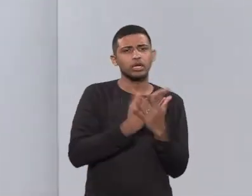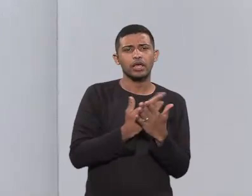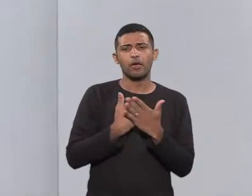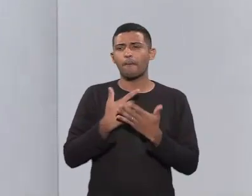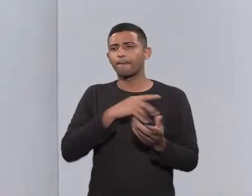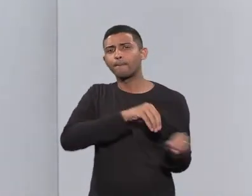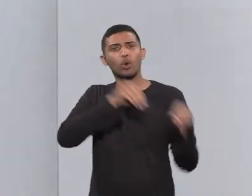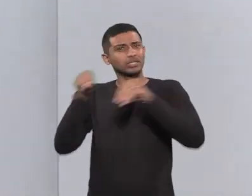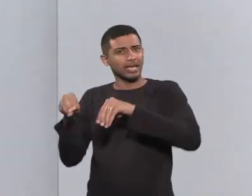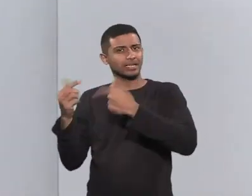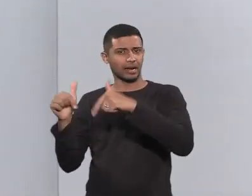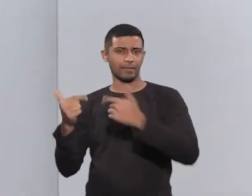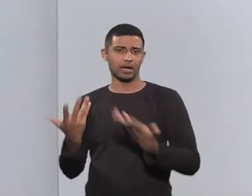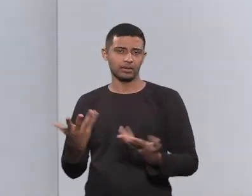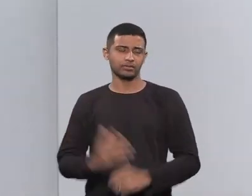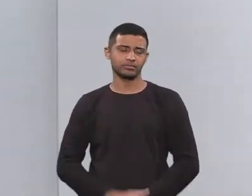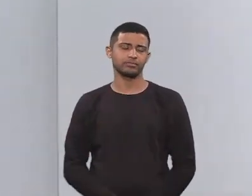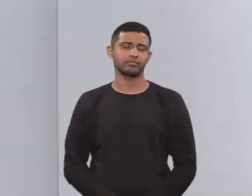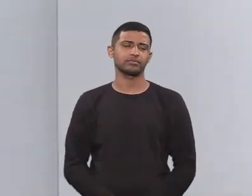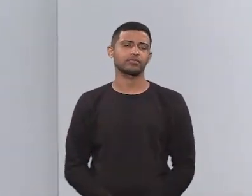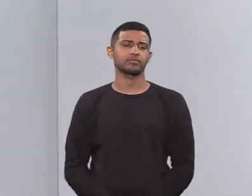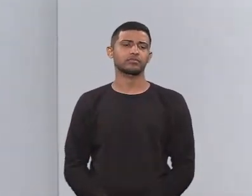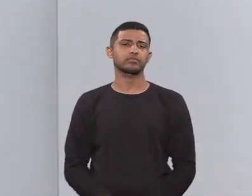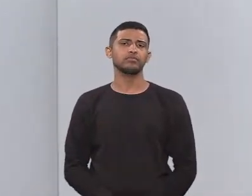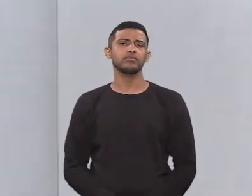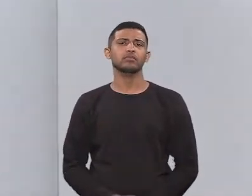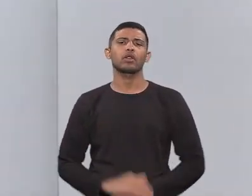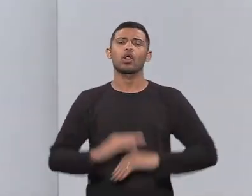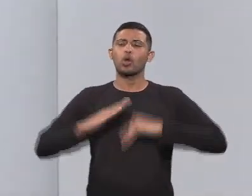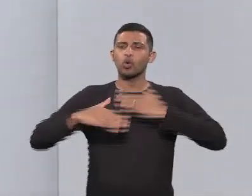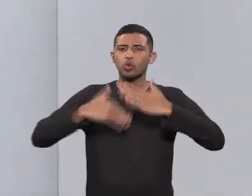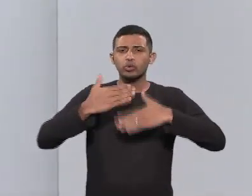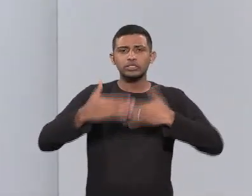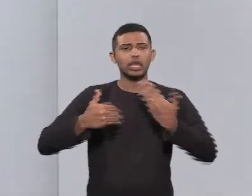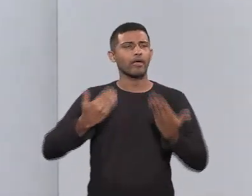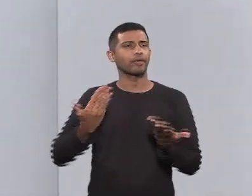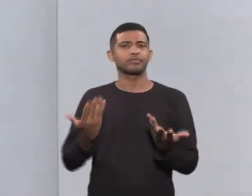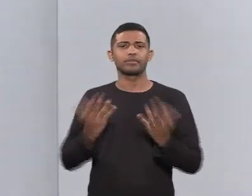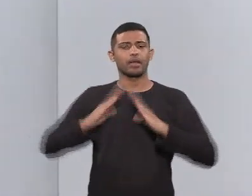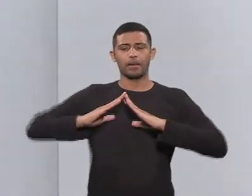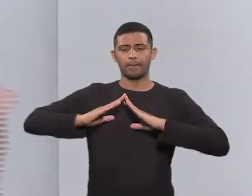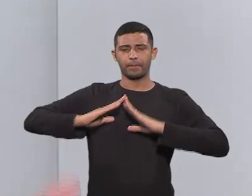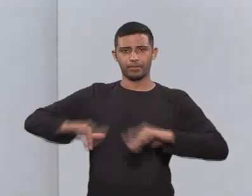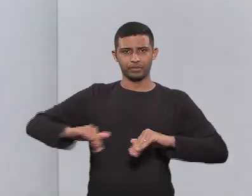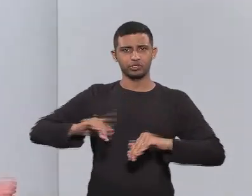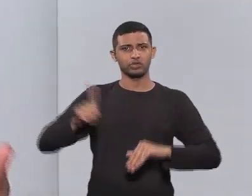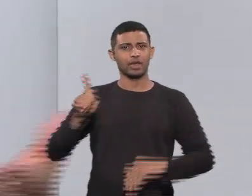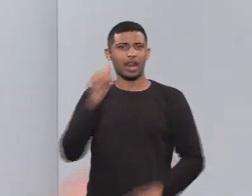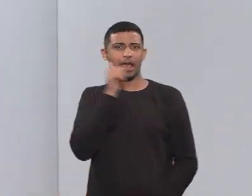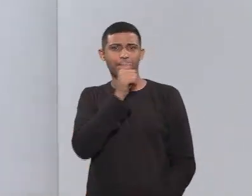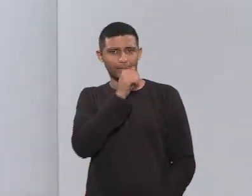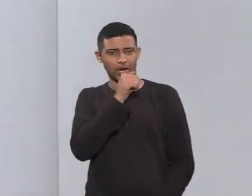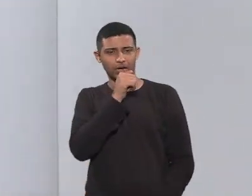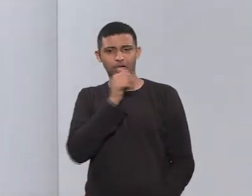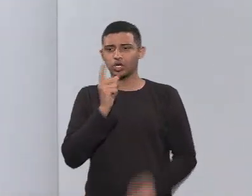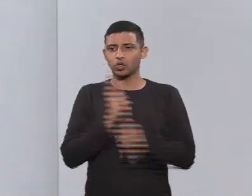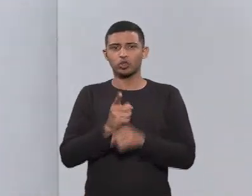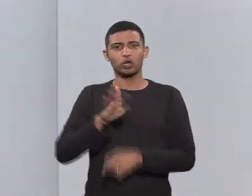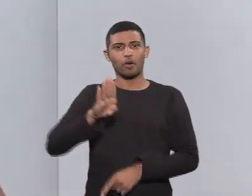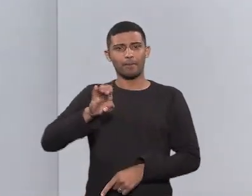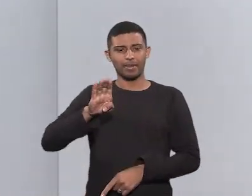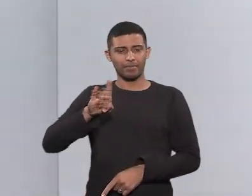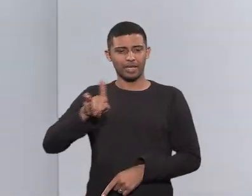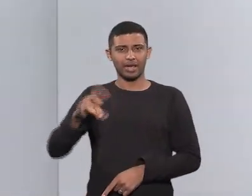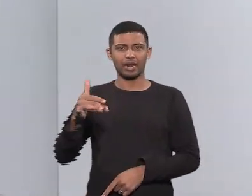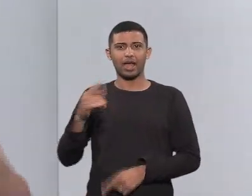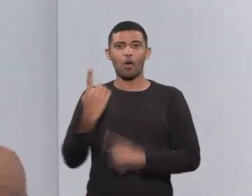área de trabalho por causa disso. E nesse meio tempo veio o pedido de uma mãe, de uma bebê diagnosticada com 1 ano e 10